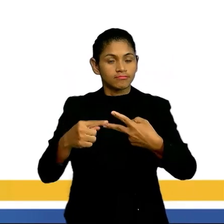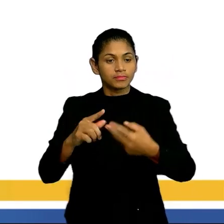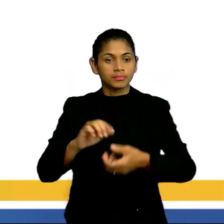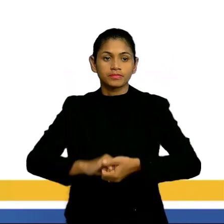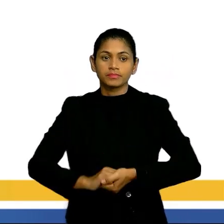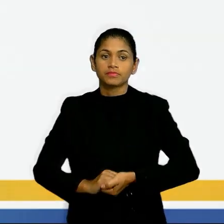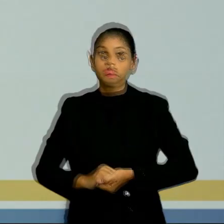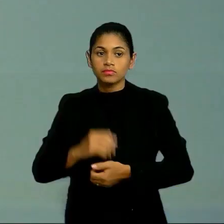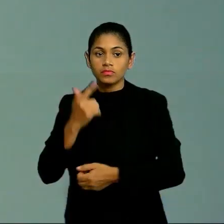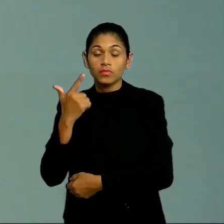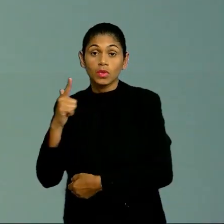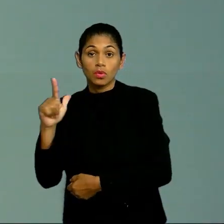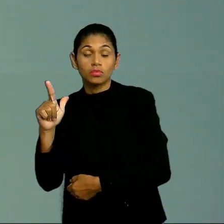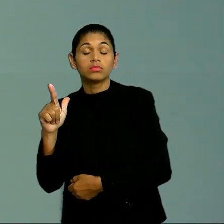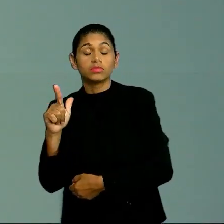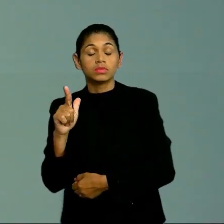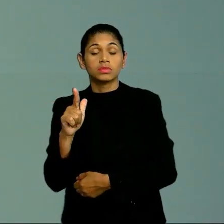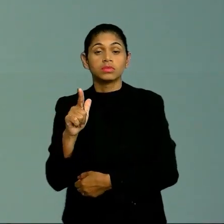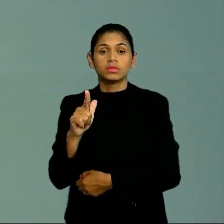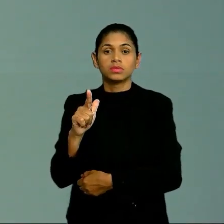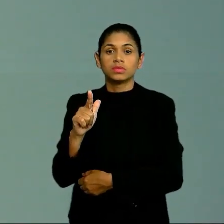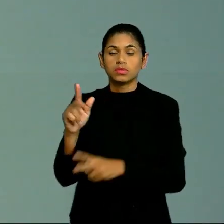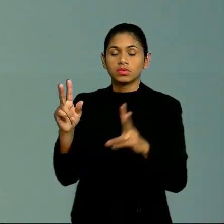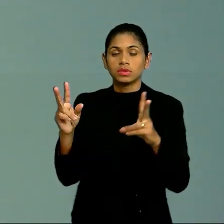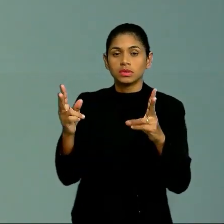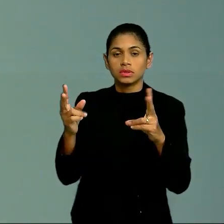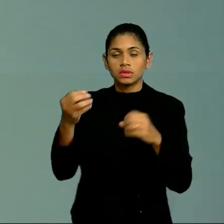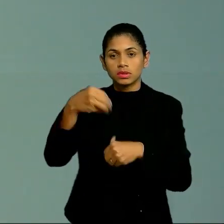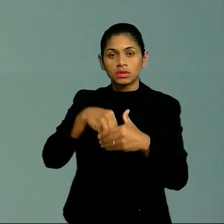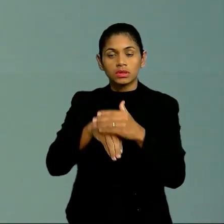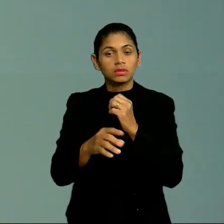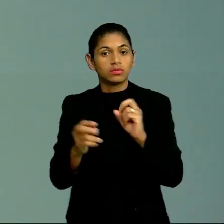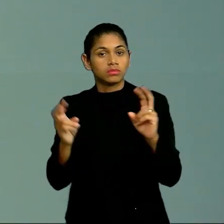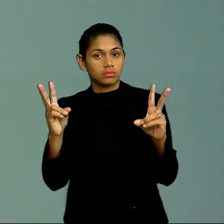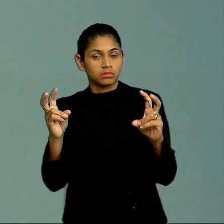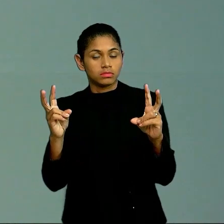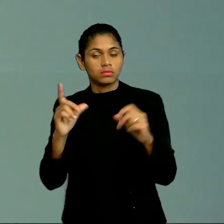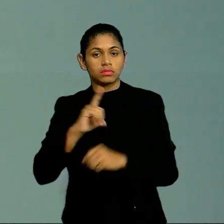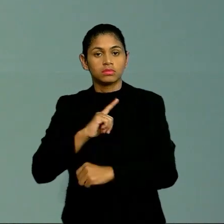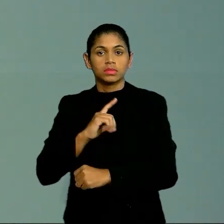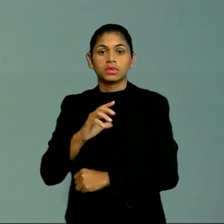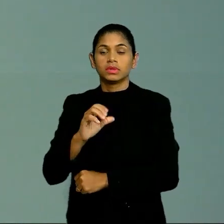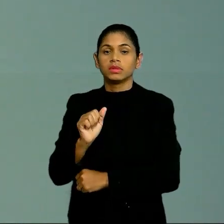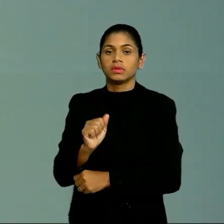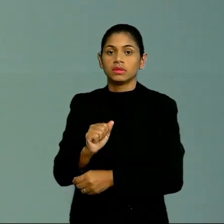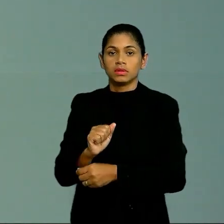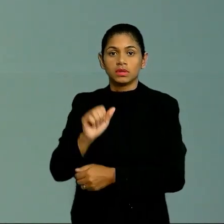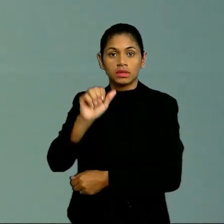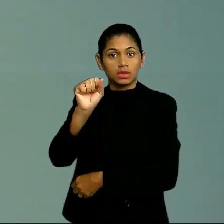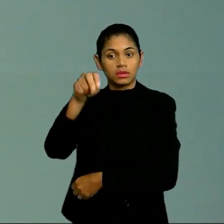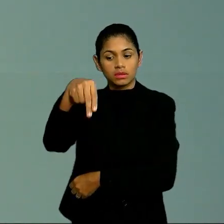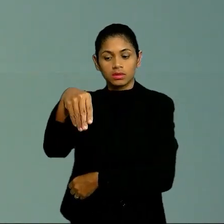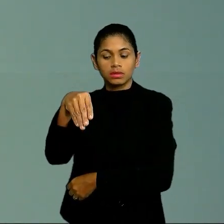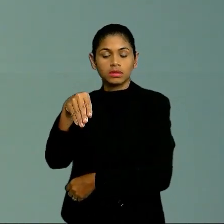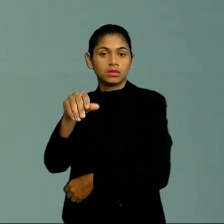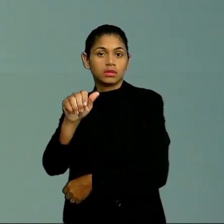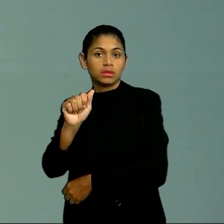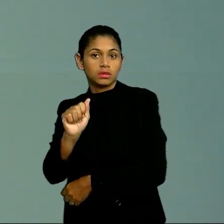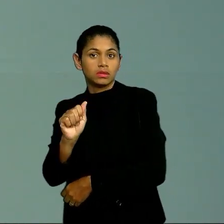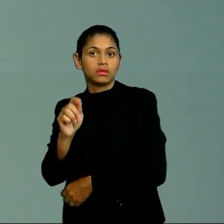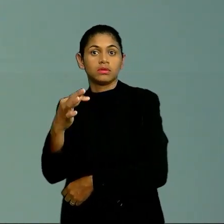a anatomia comparada, pessoal. No caso da anatomia comparada, temos dois tipos, que é homologia